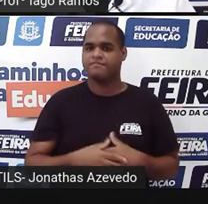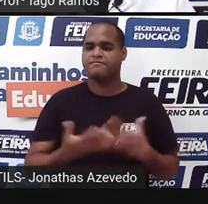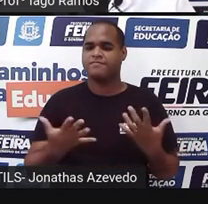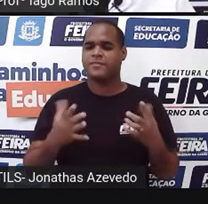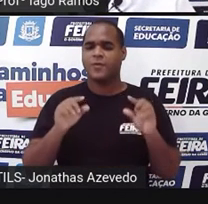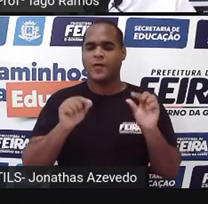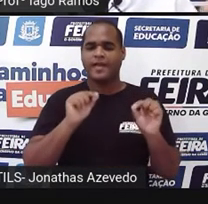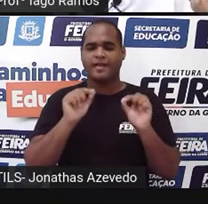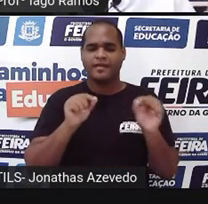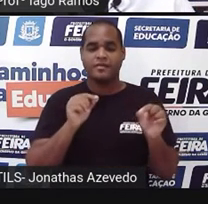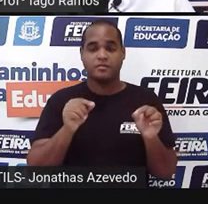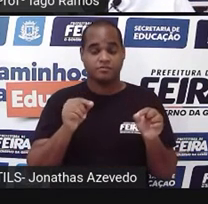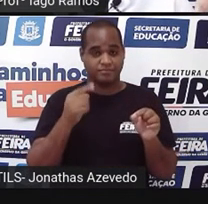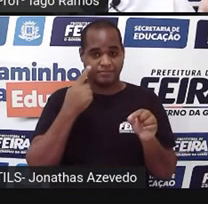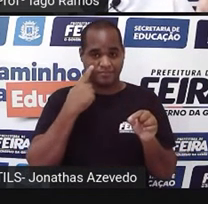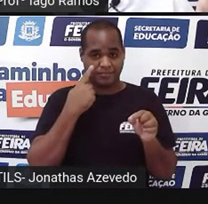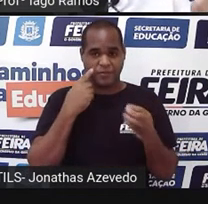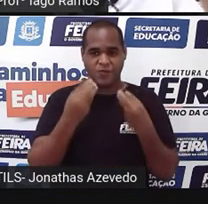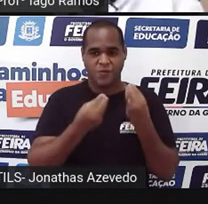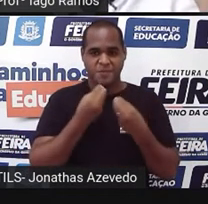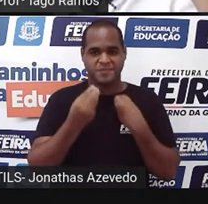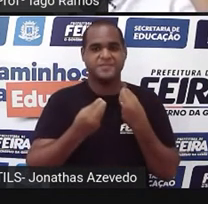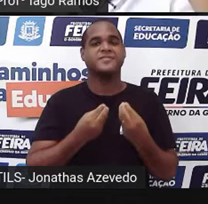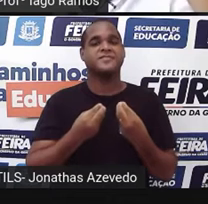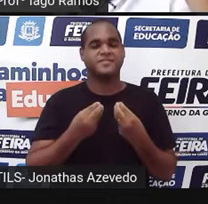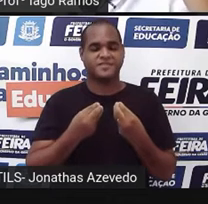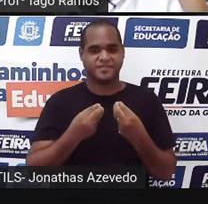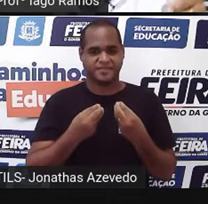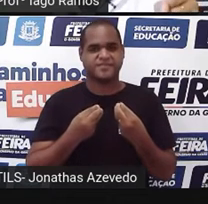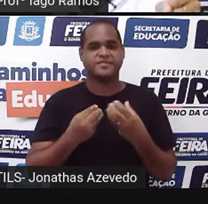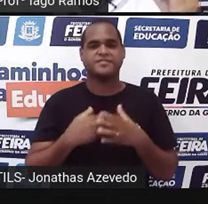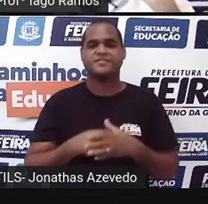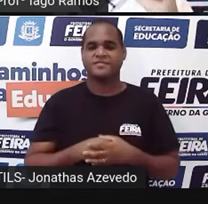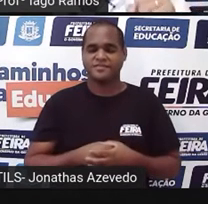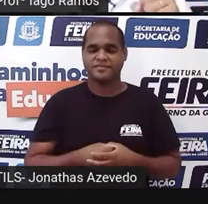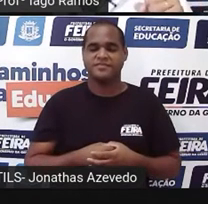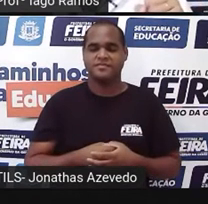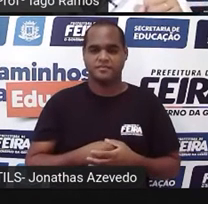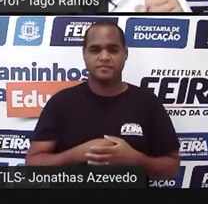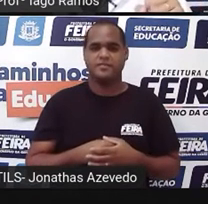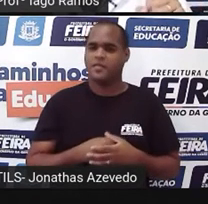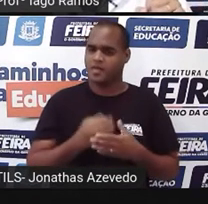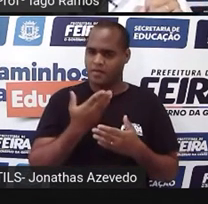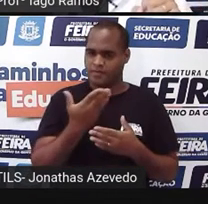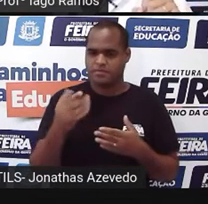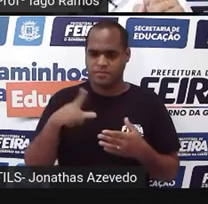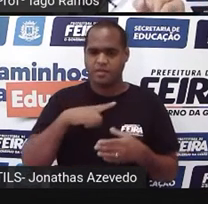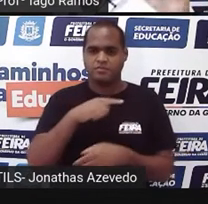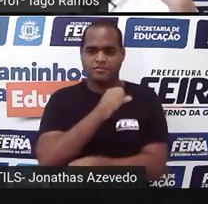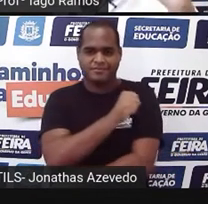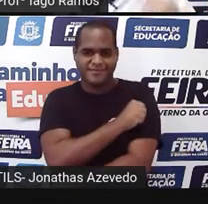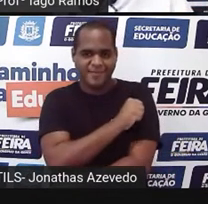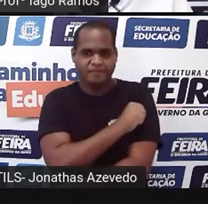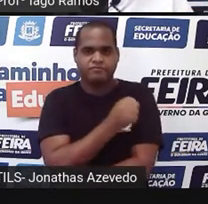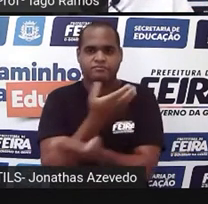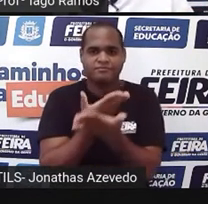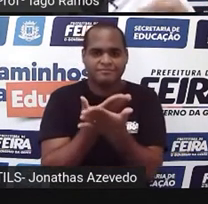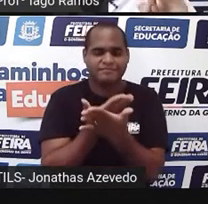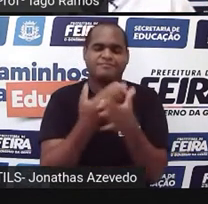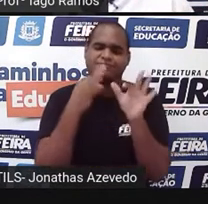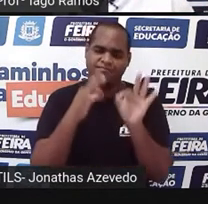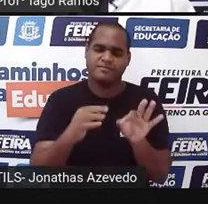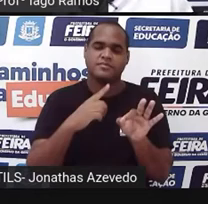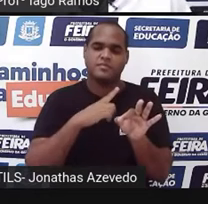a gente que a gente vai ver isso a gente vai ver isso aqui ó vou como você estudante do 8º ano é